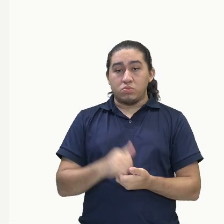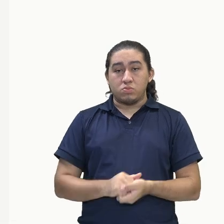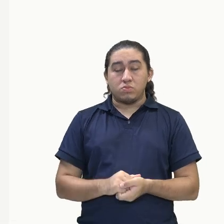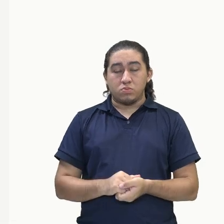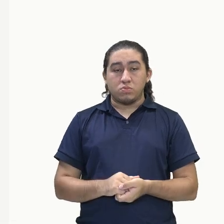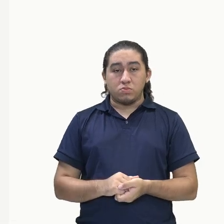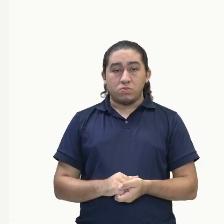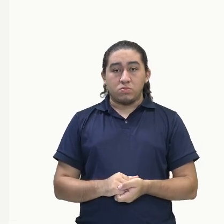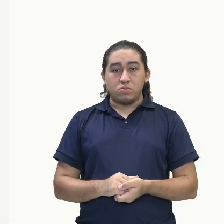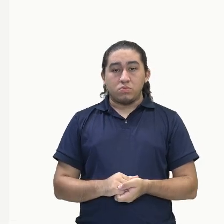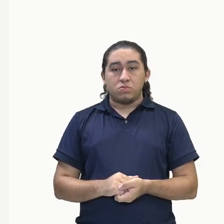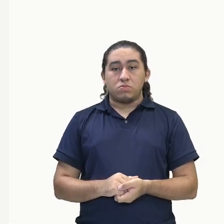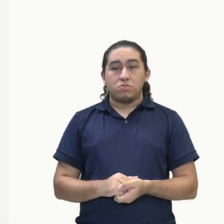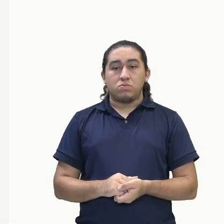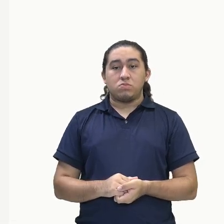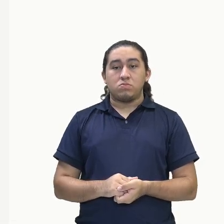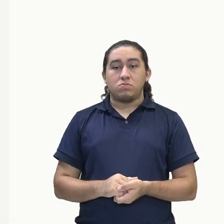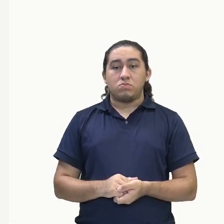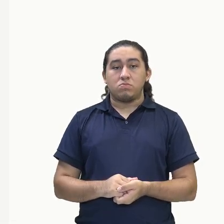Porém,